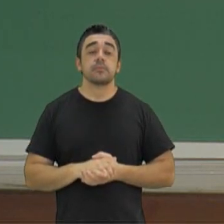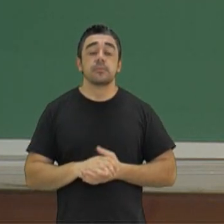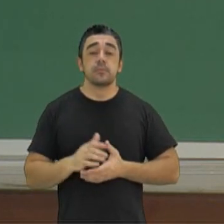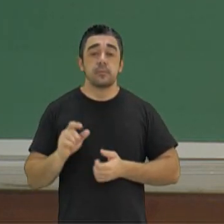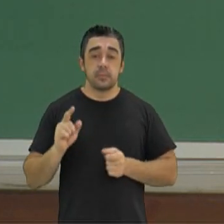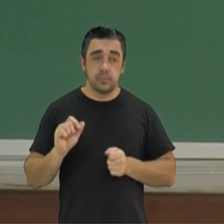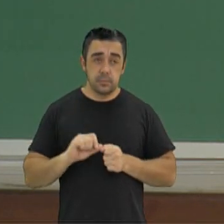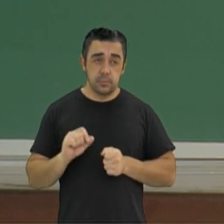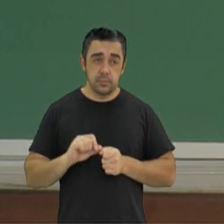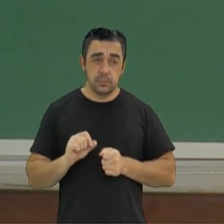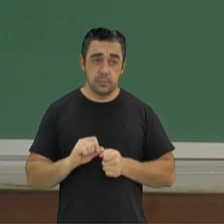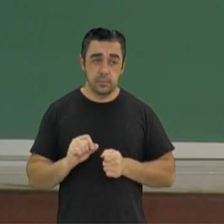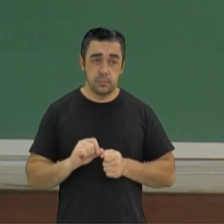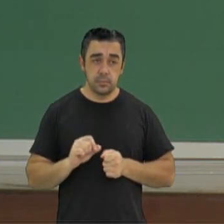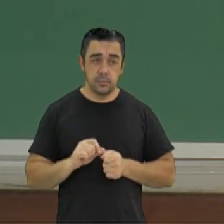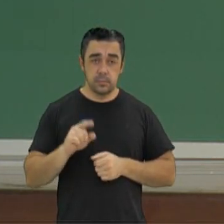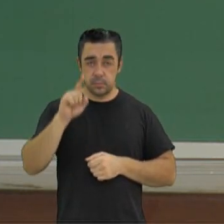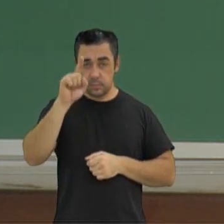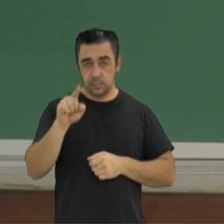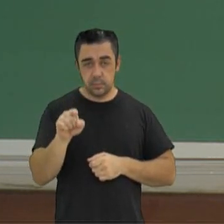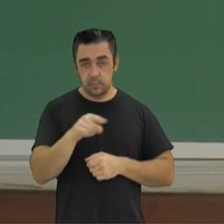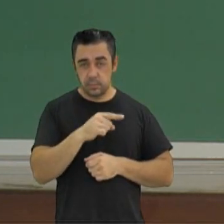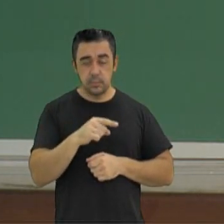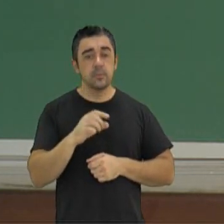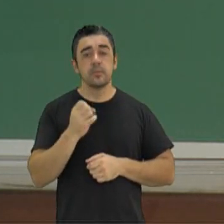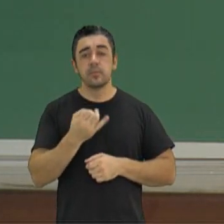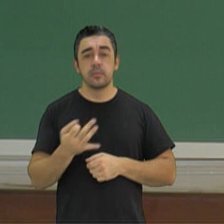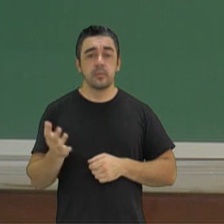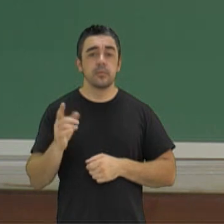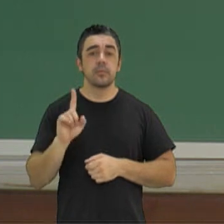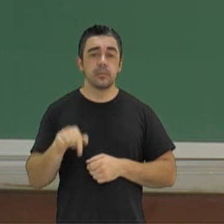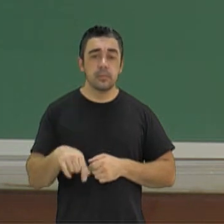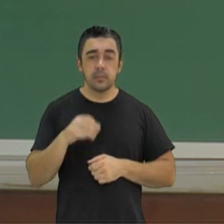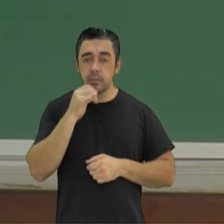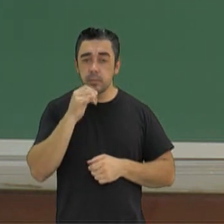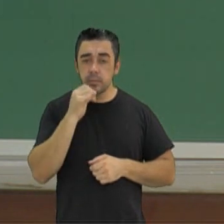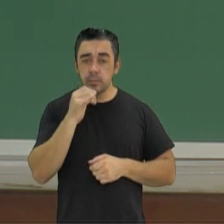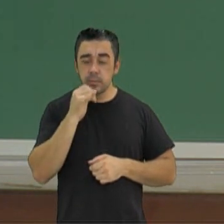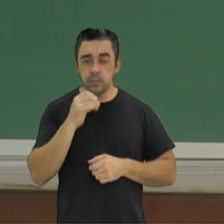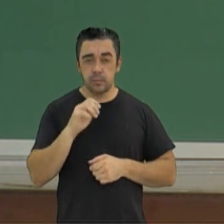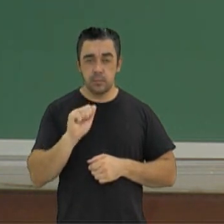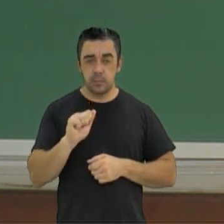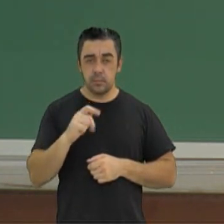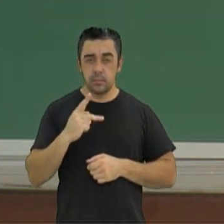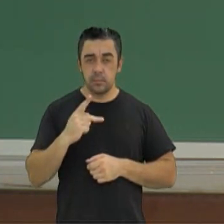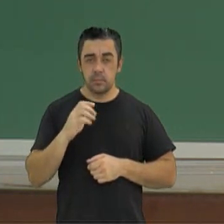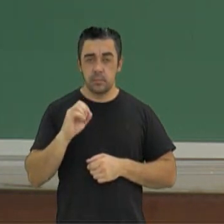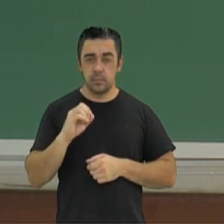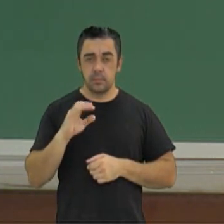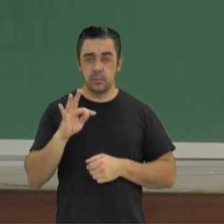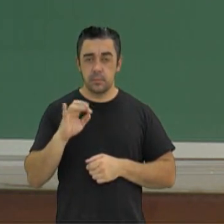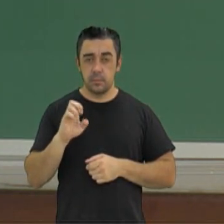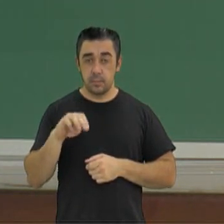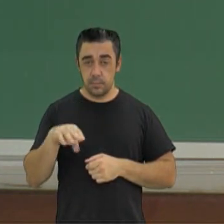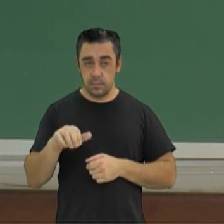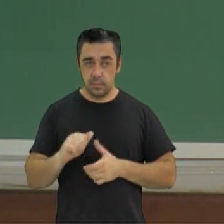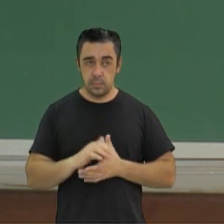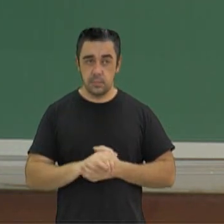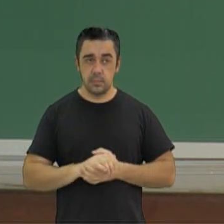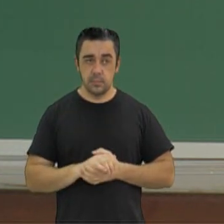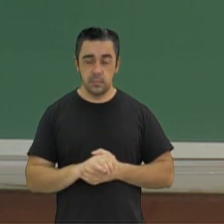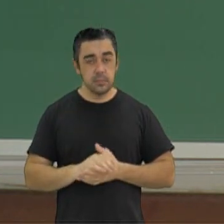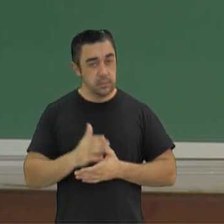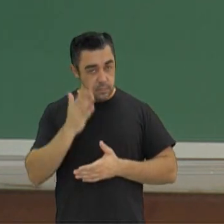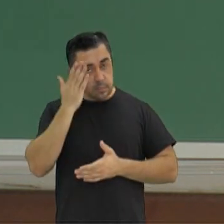Este cateto do triângulo retângulo, que nada mais é do que o apótema. Vamos calcular então, temos